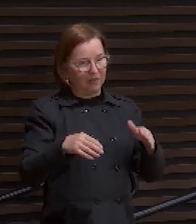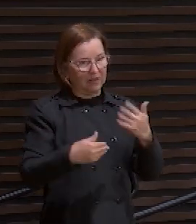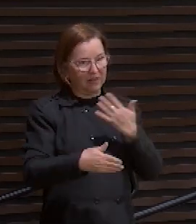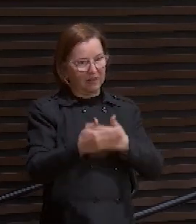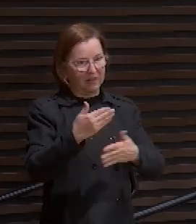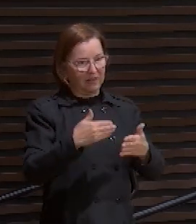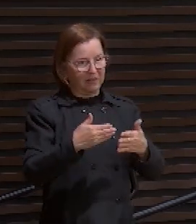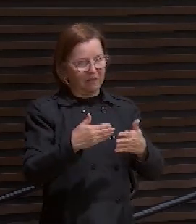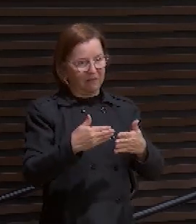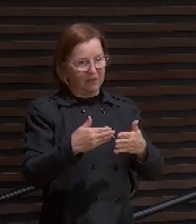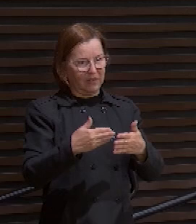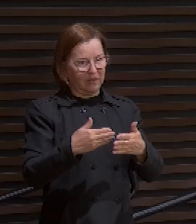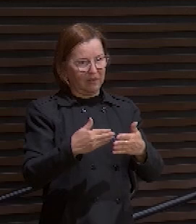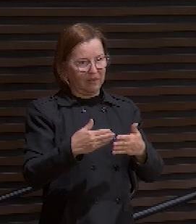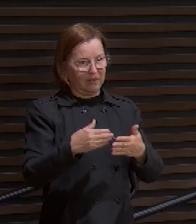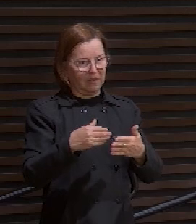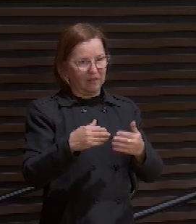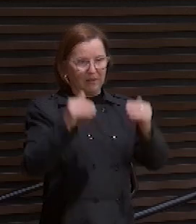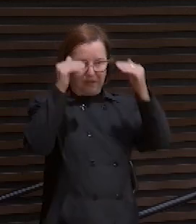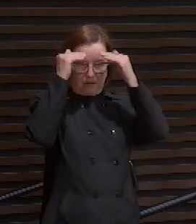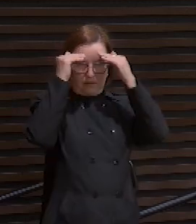através do cumprimento.